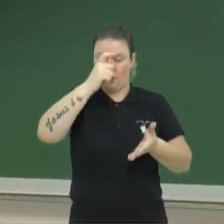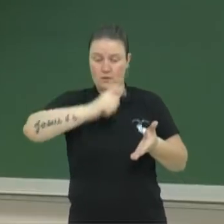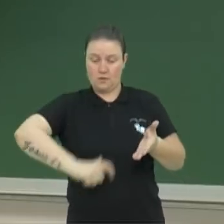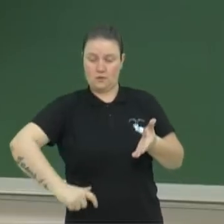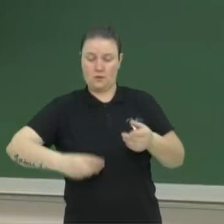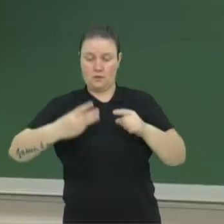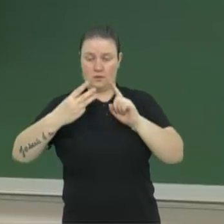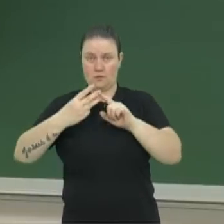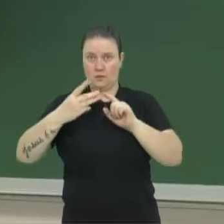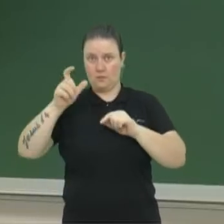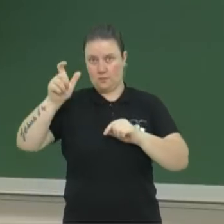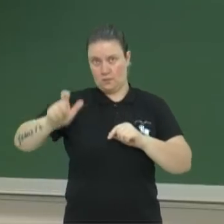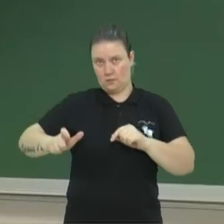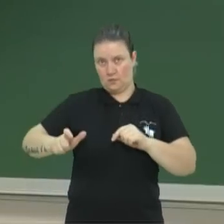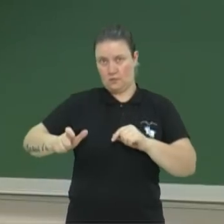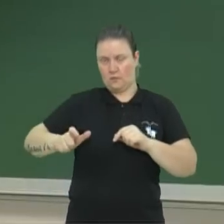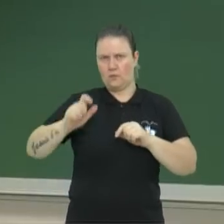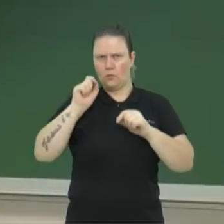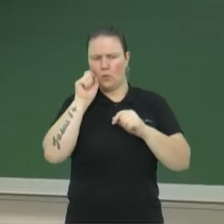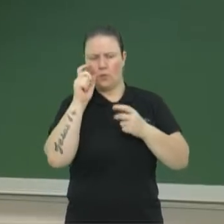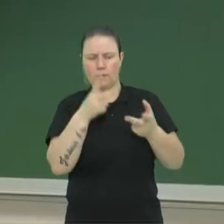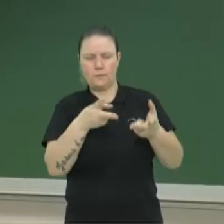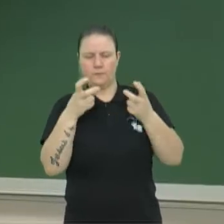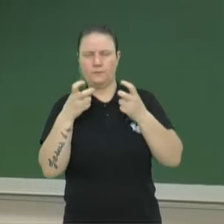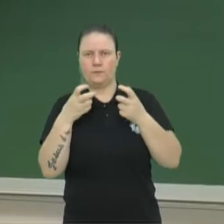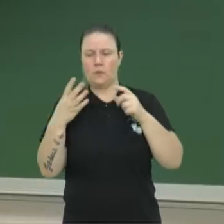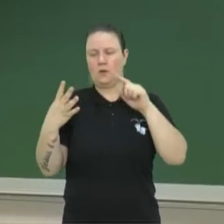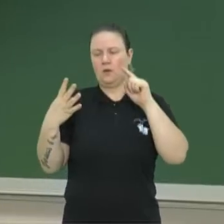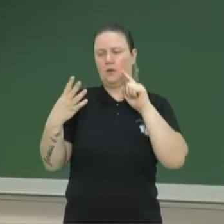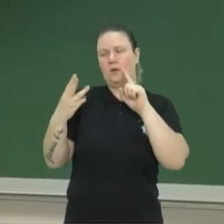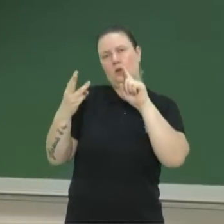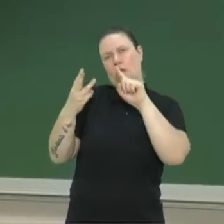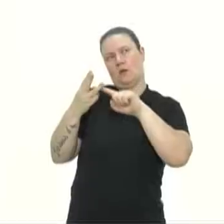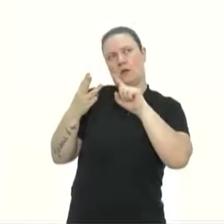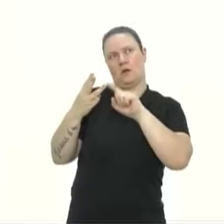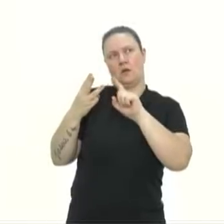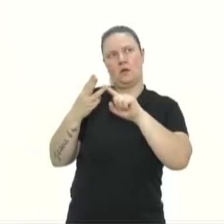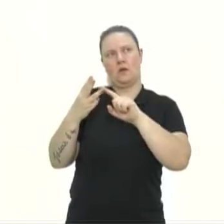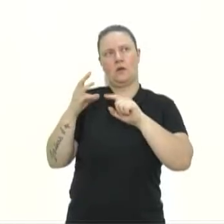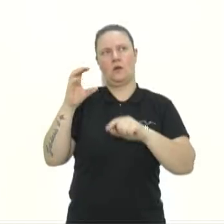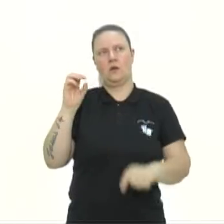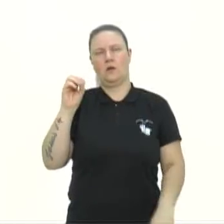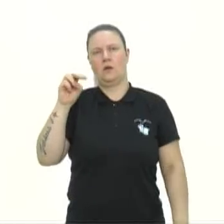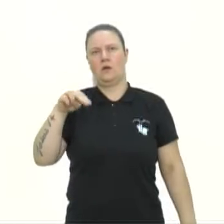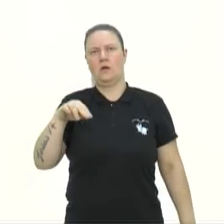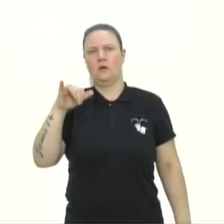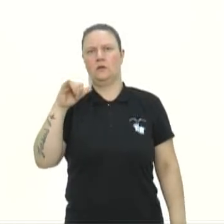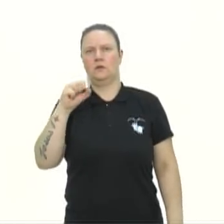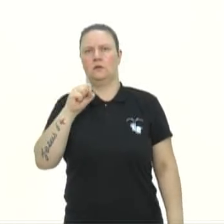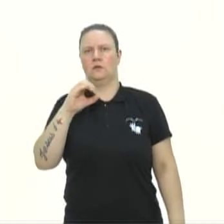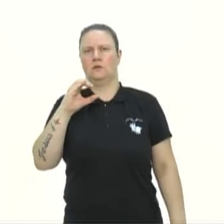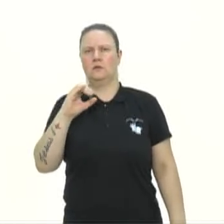narrador observador. E o narrador onisciente, quem é? Ele conta a